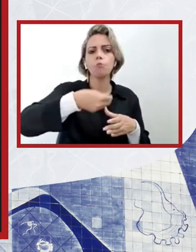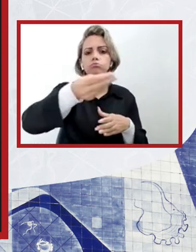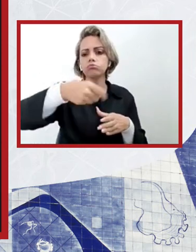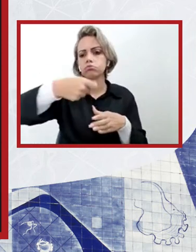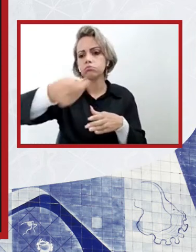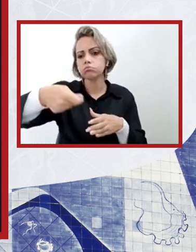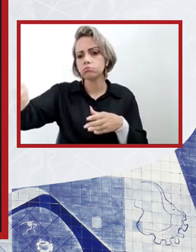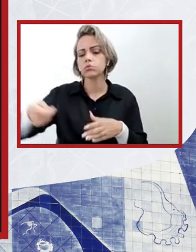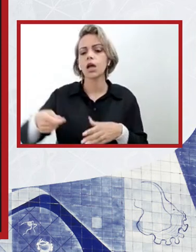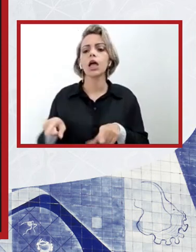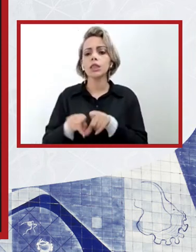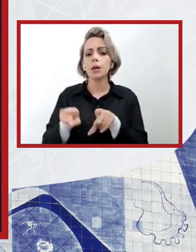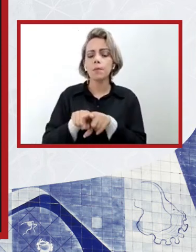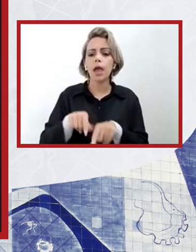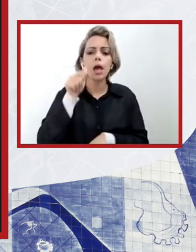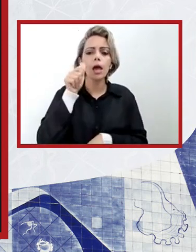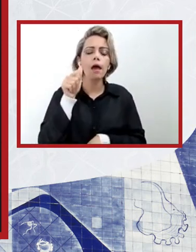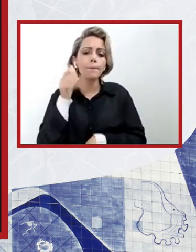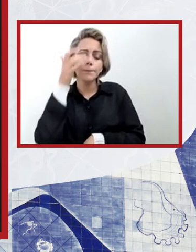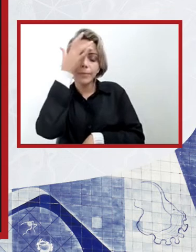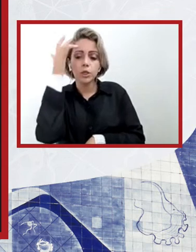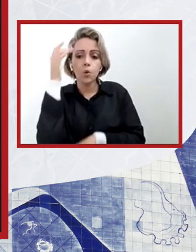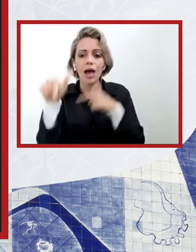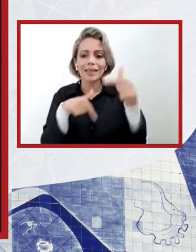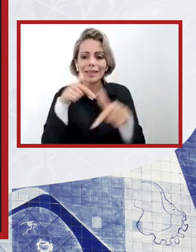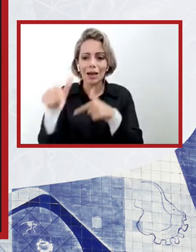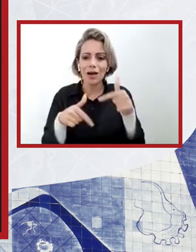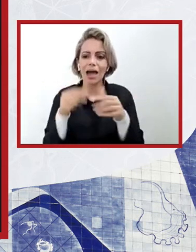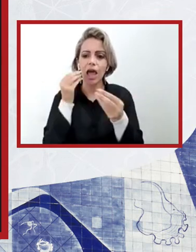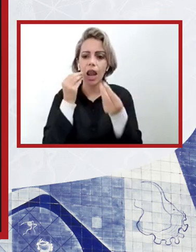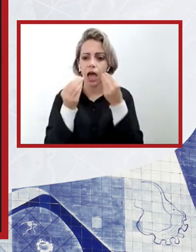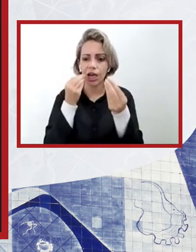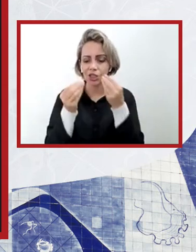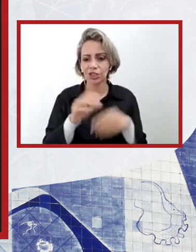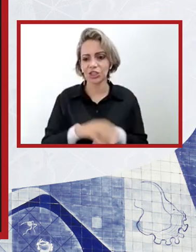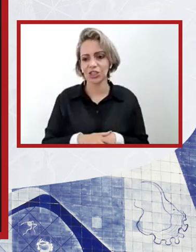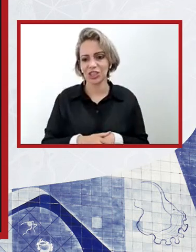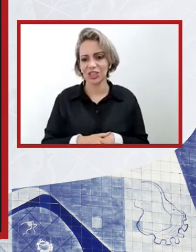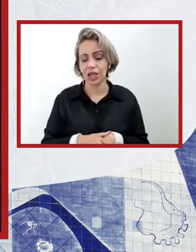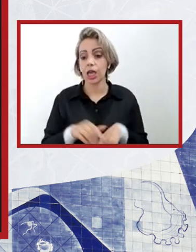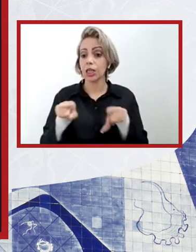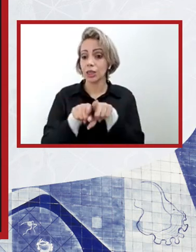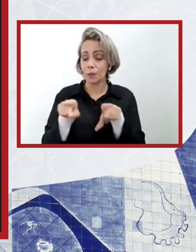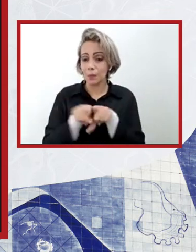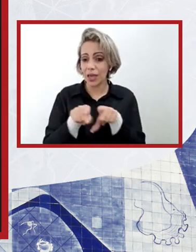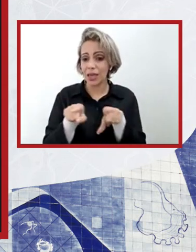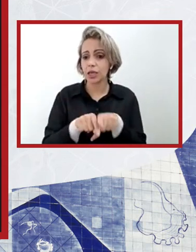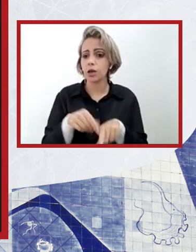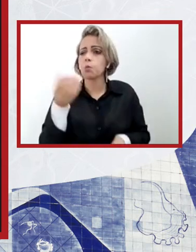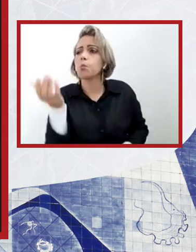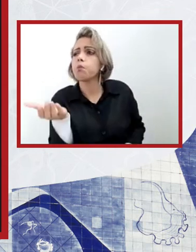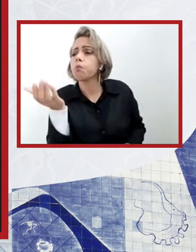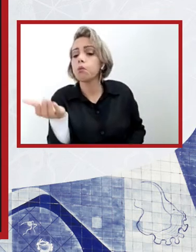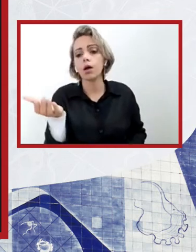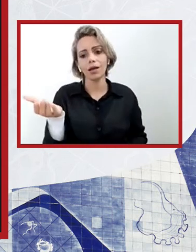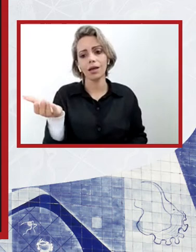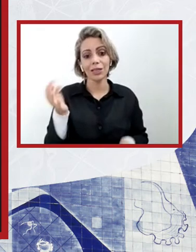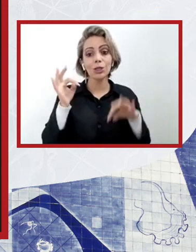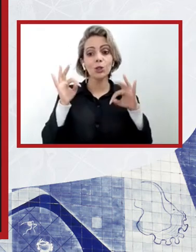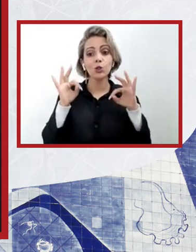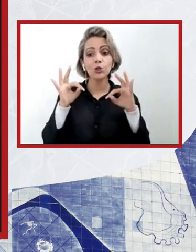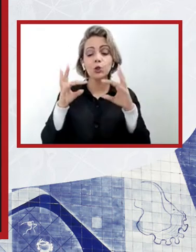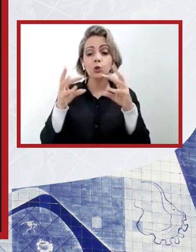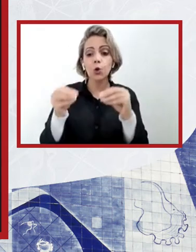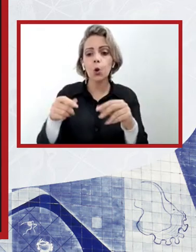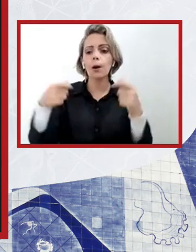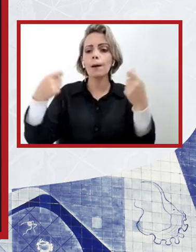trailer, até os mendigos que gravitam em torno da universidade, todos passam a tratar as